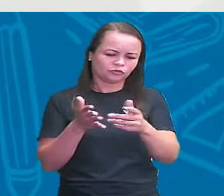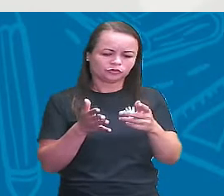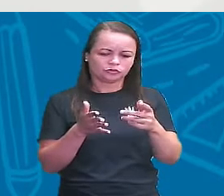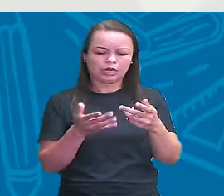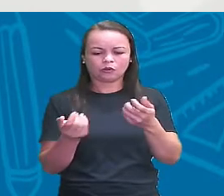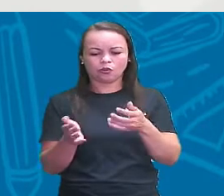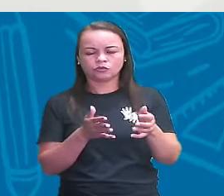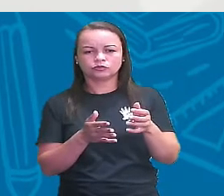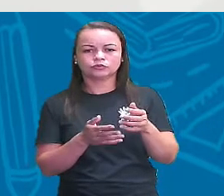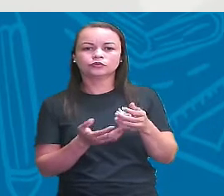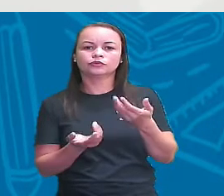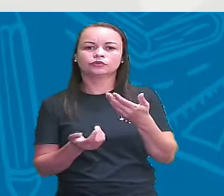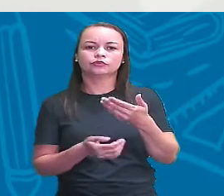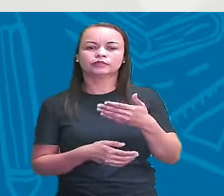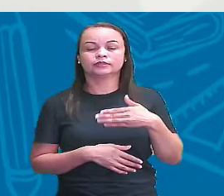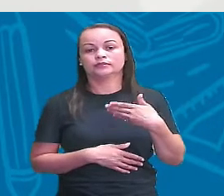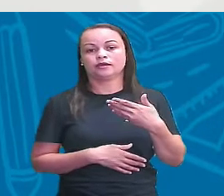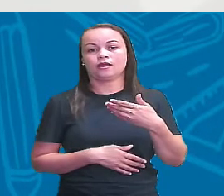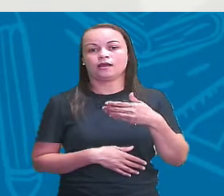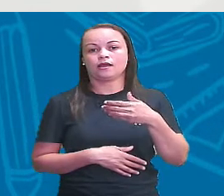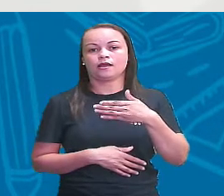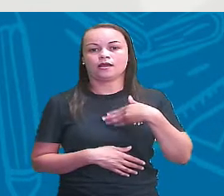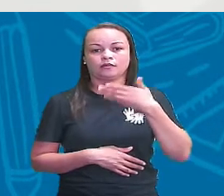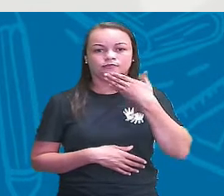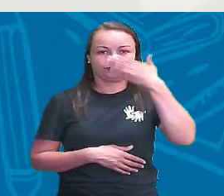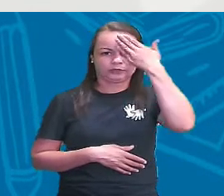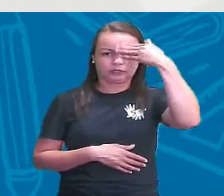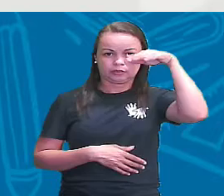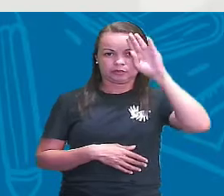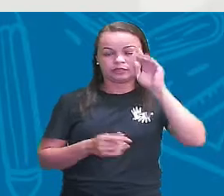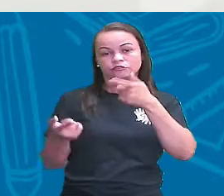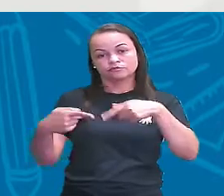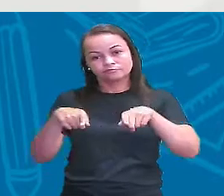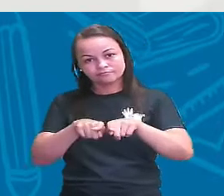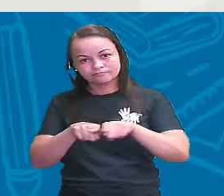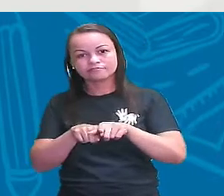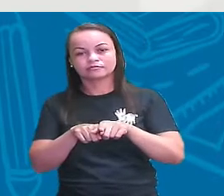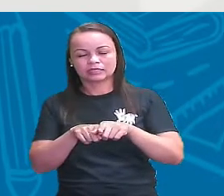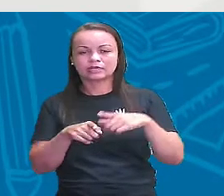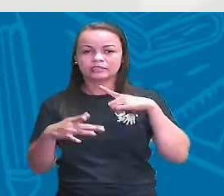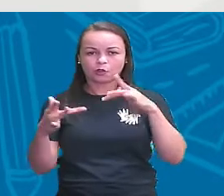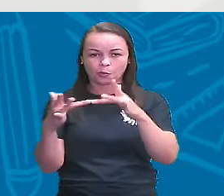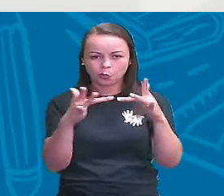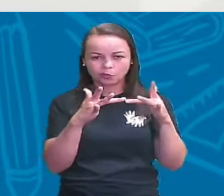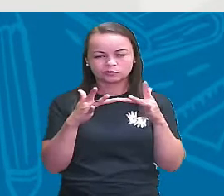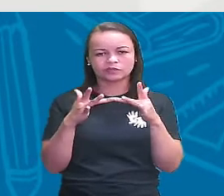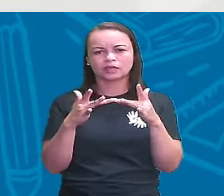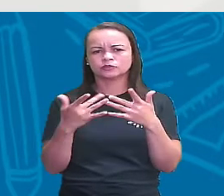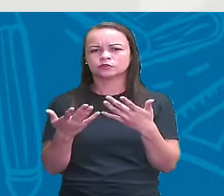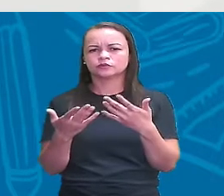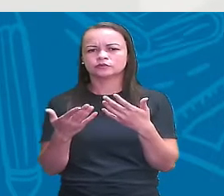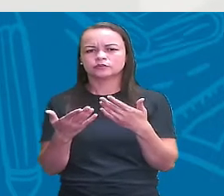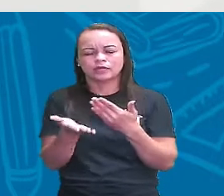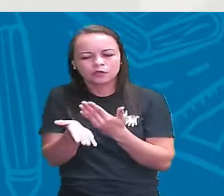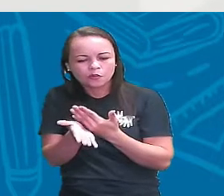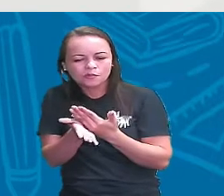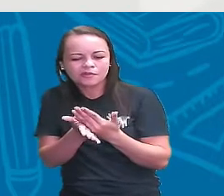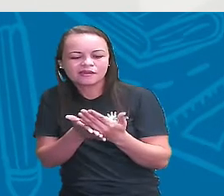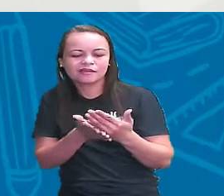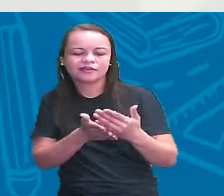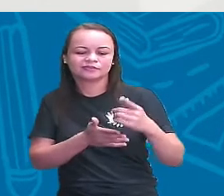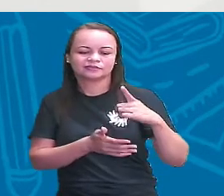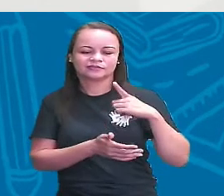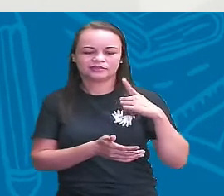né, acabou culminando nos africanos islamizados, né? Que aí surge